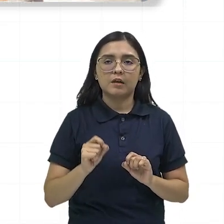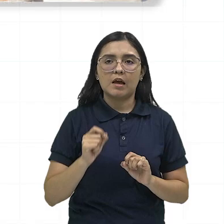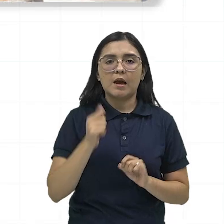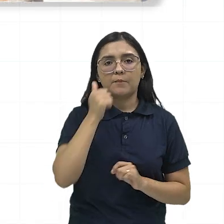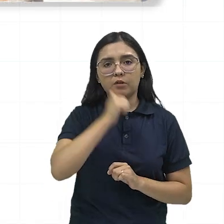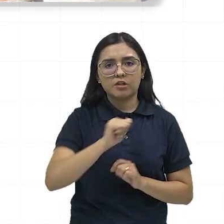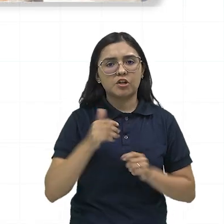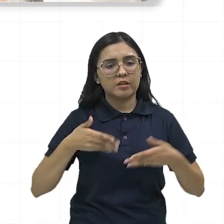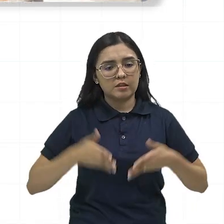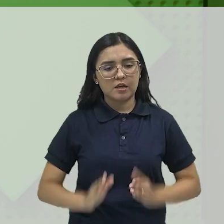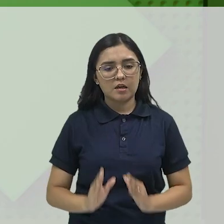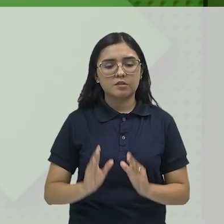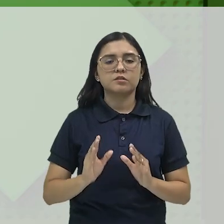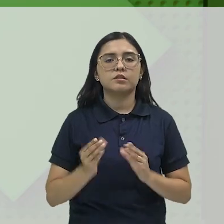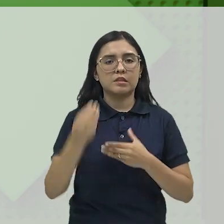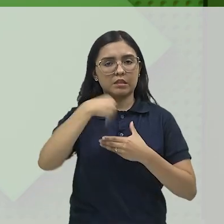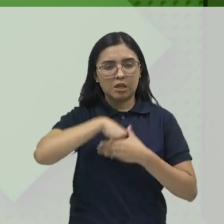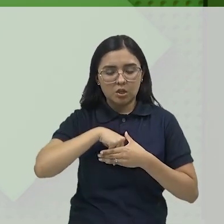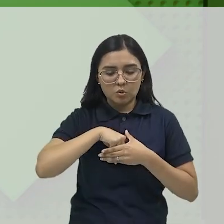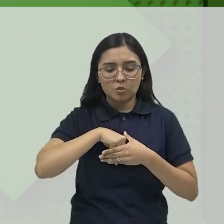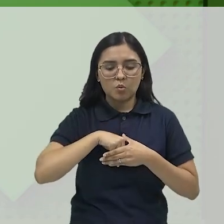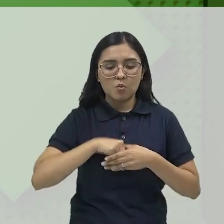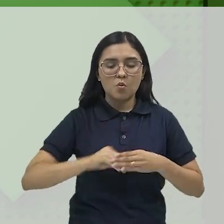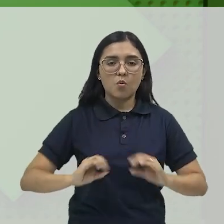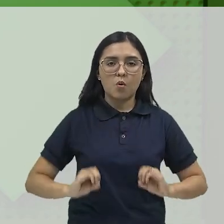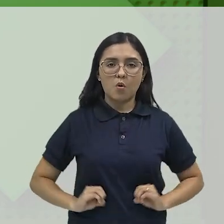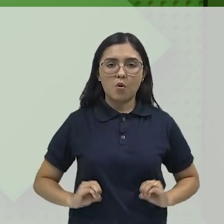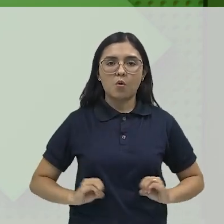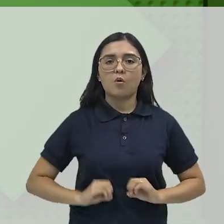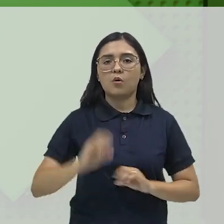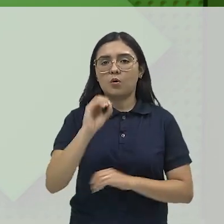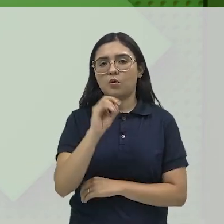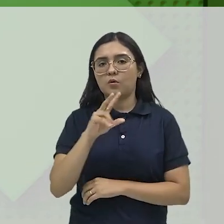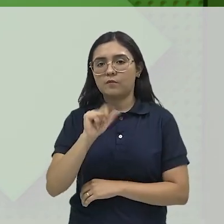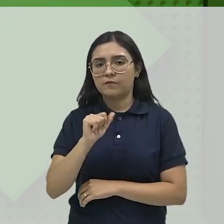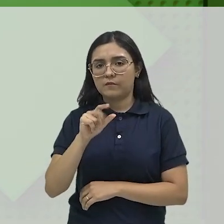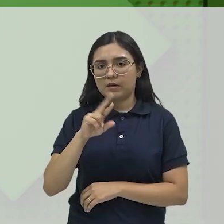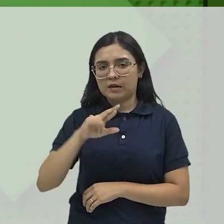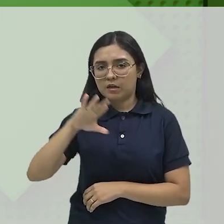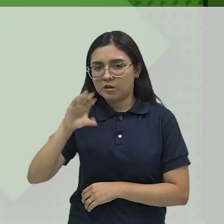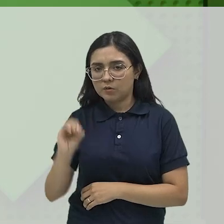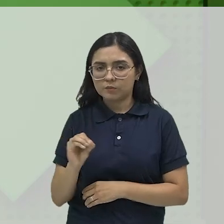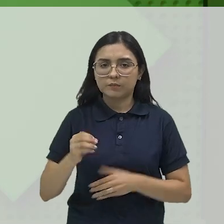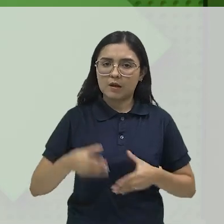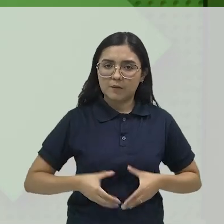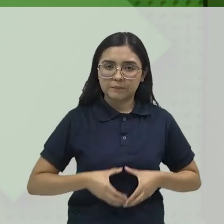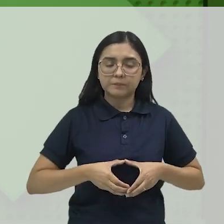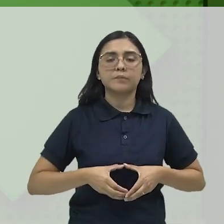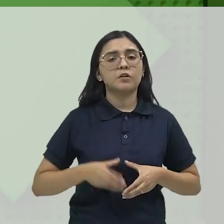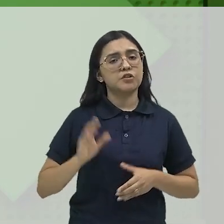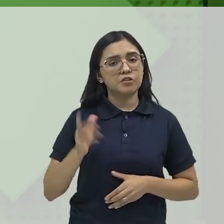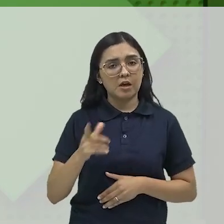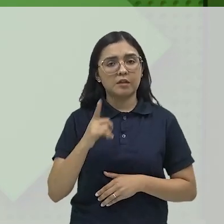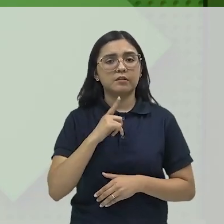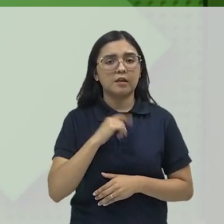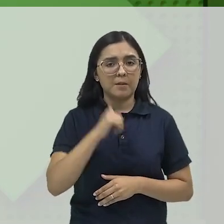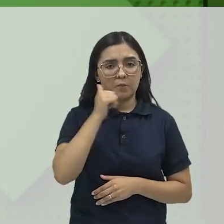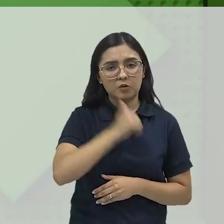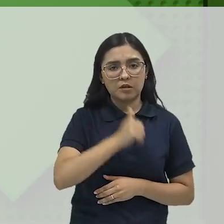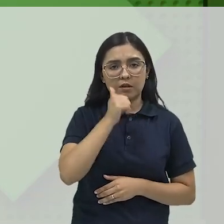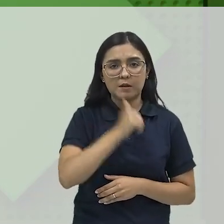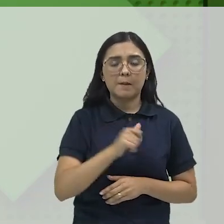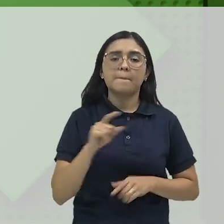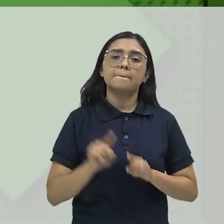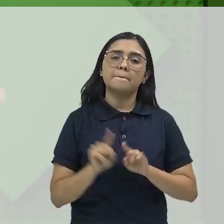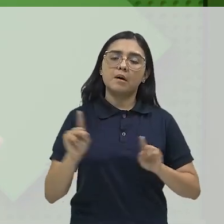óvulos, né, ali dentro do seu organismo, nos ovários, né, ali naquela região do útero, a mulher já nasce com eles, mas